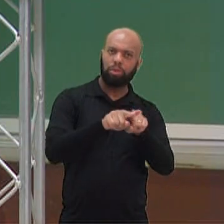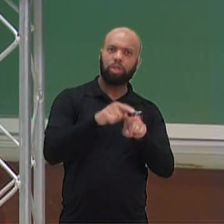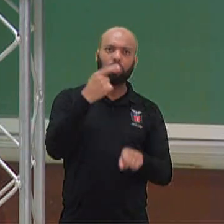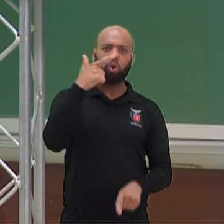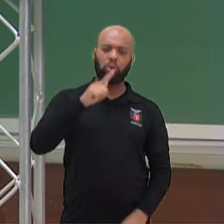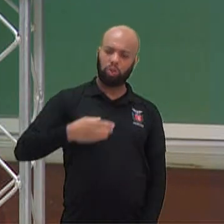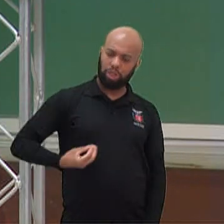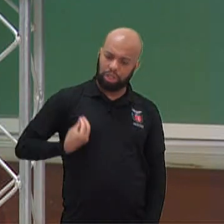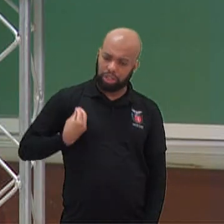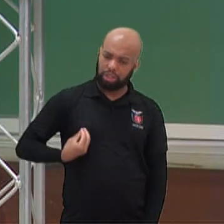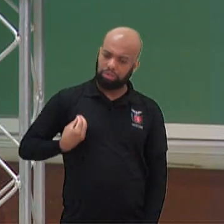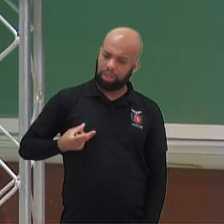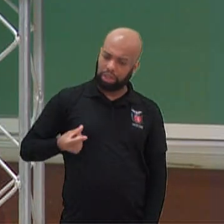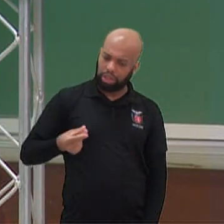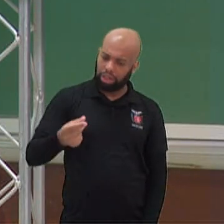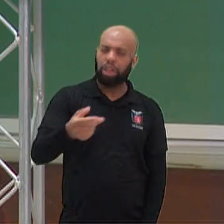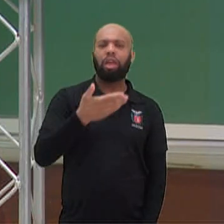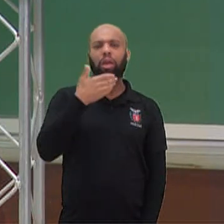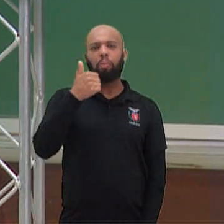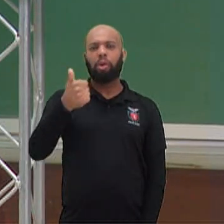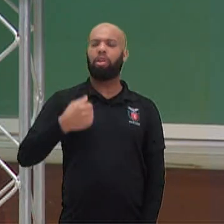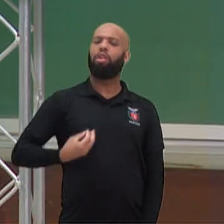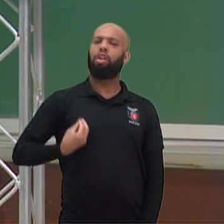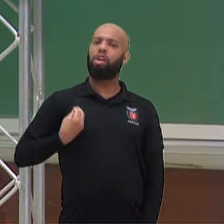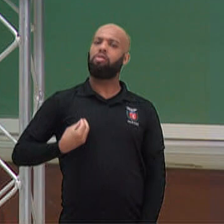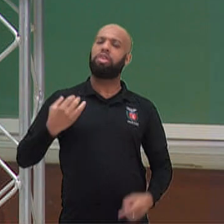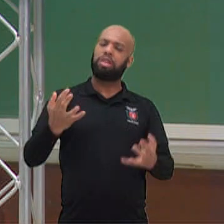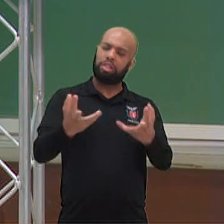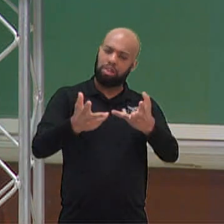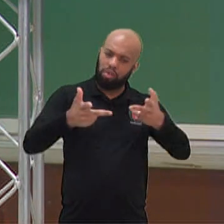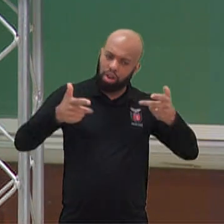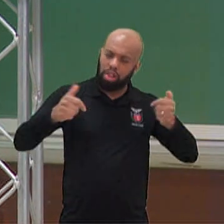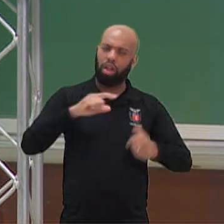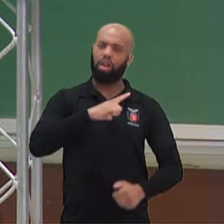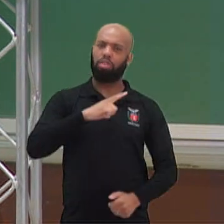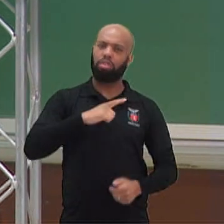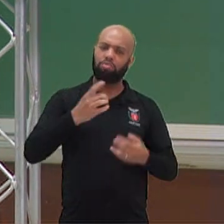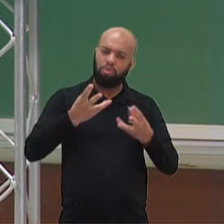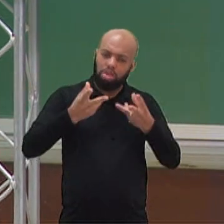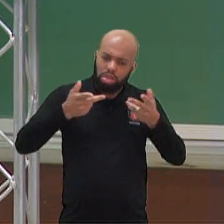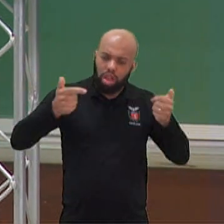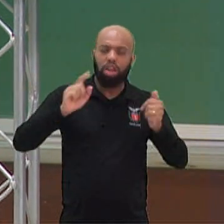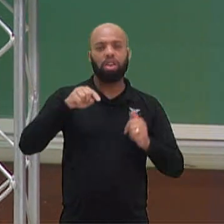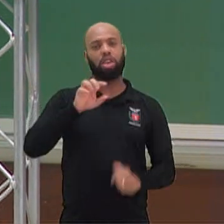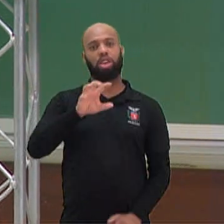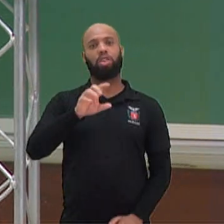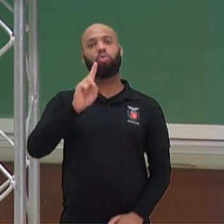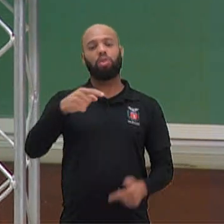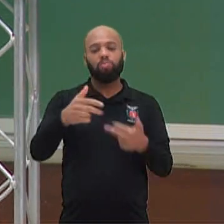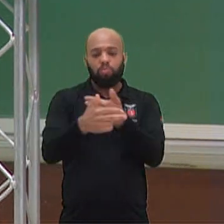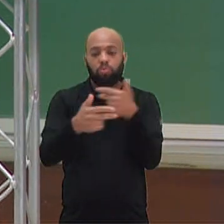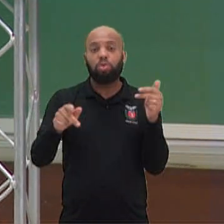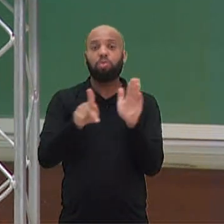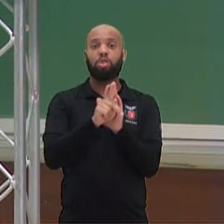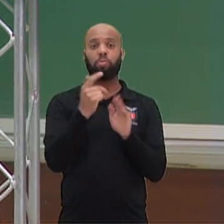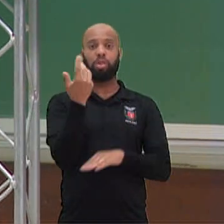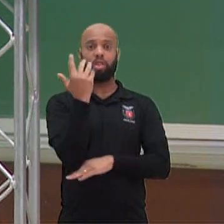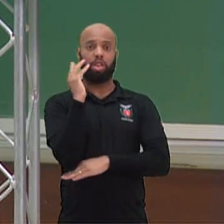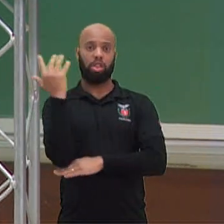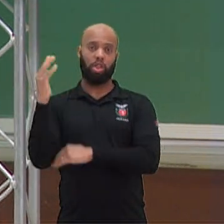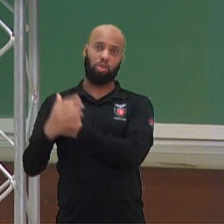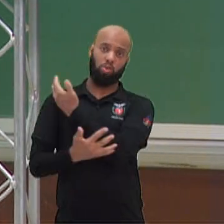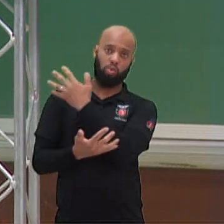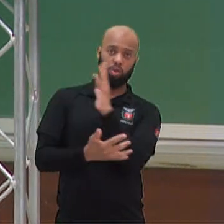aí utilizá-los para a melhoria da nossa qualidade de vida. Então, seriam isso os recursos naturais, aqueles disponíveis